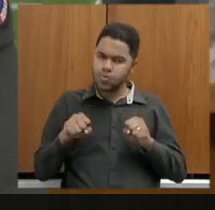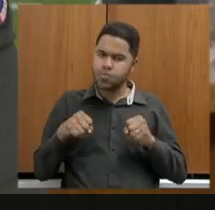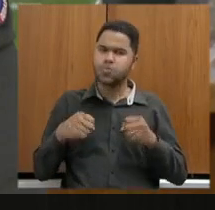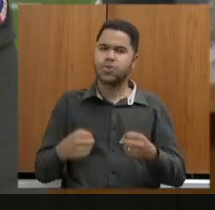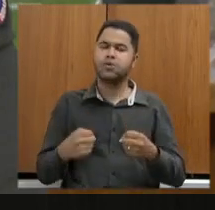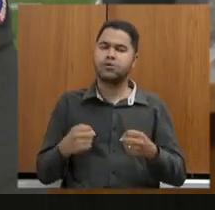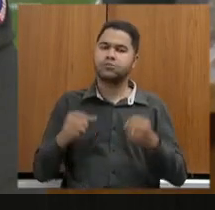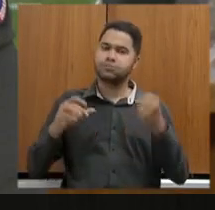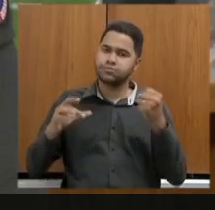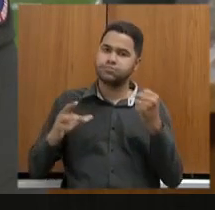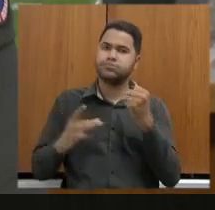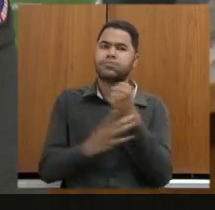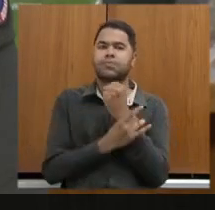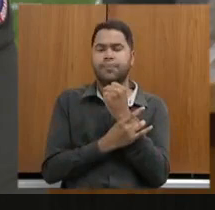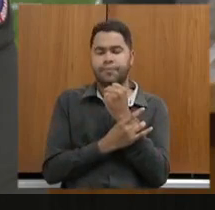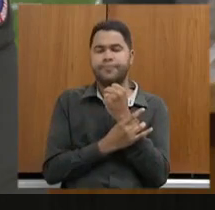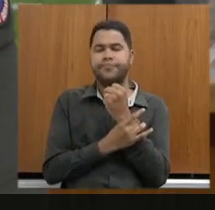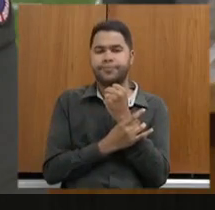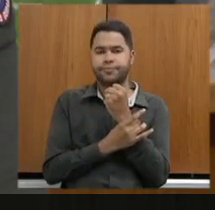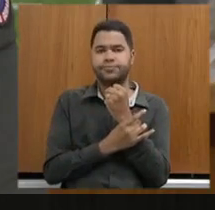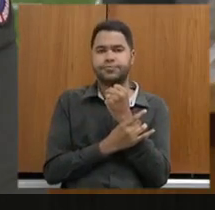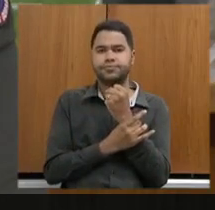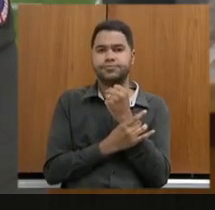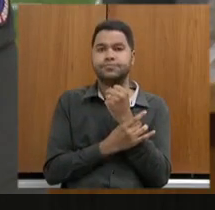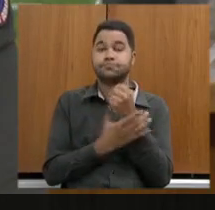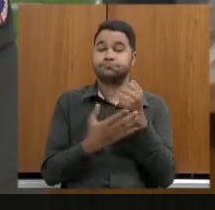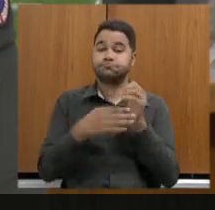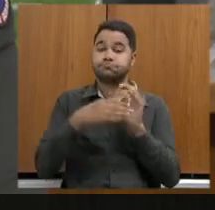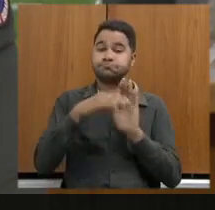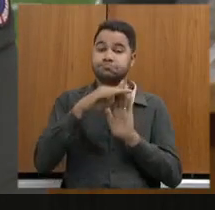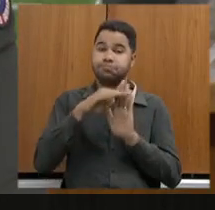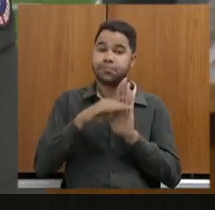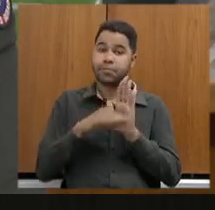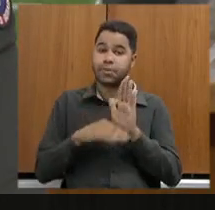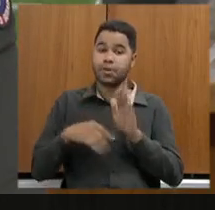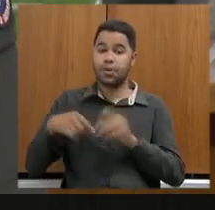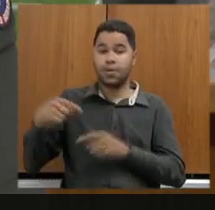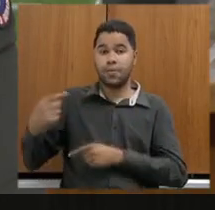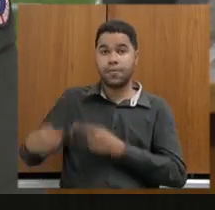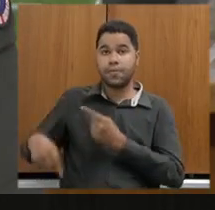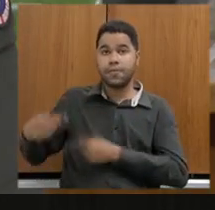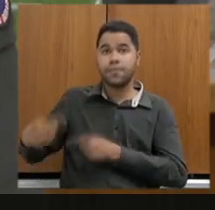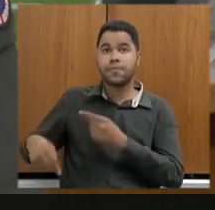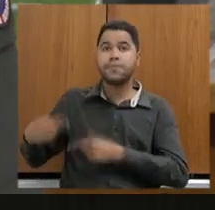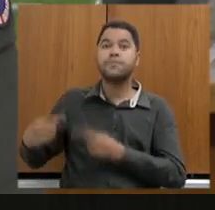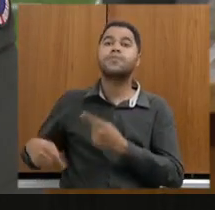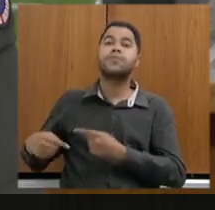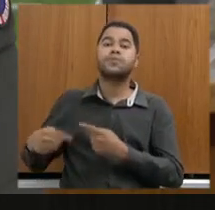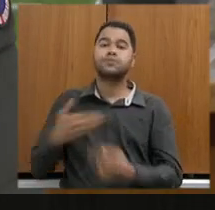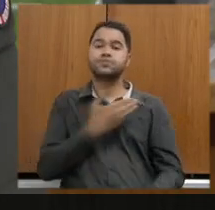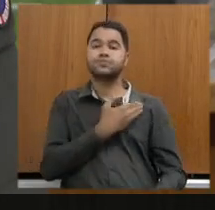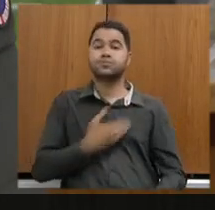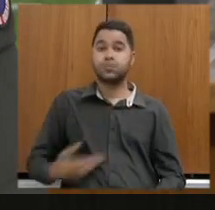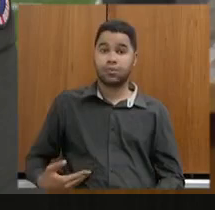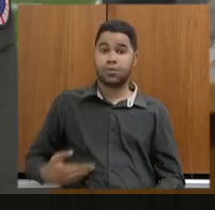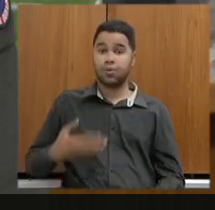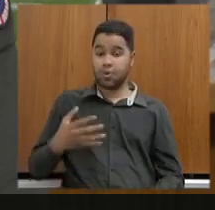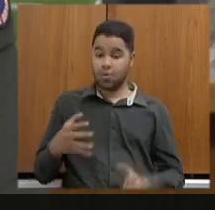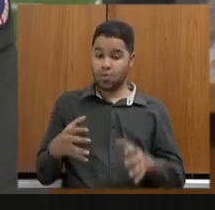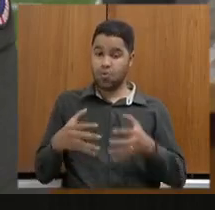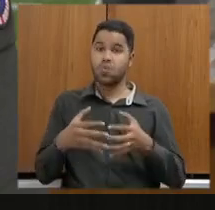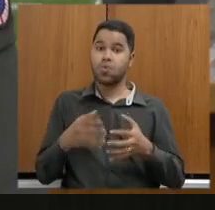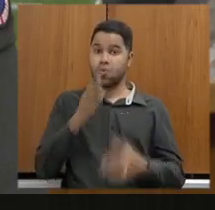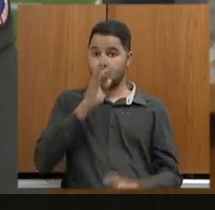para garantir que essa ferramenta de política pública que é o corpo de bombeiros